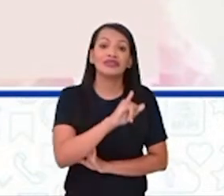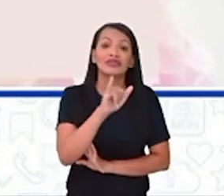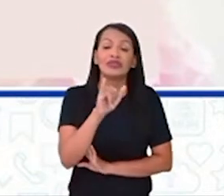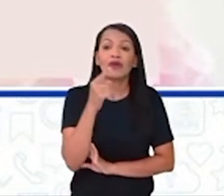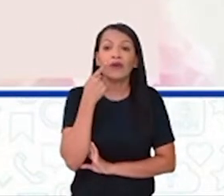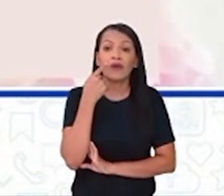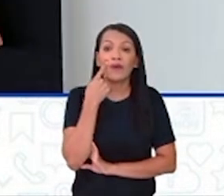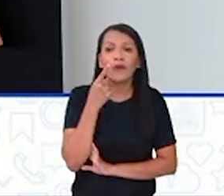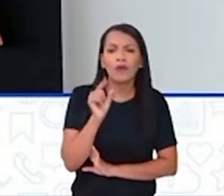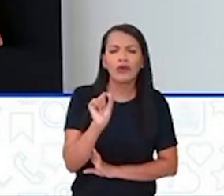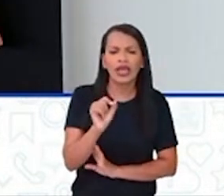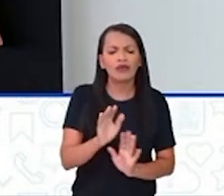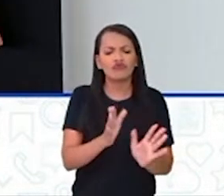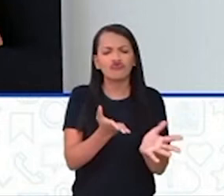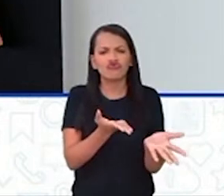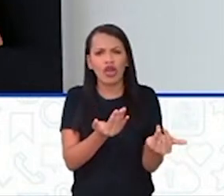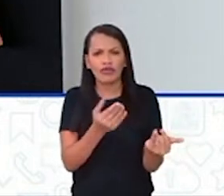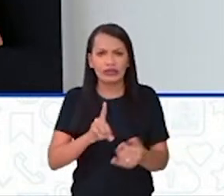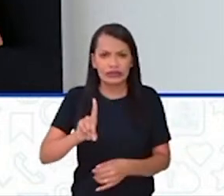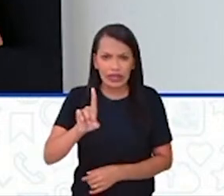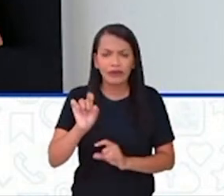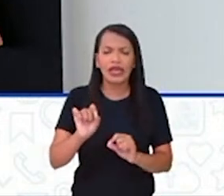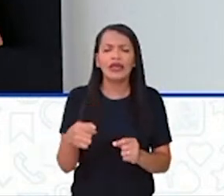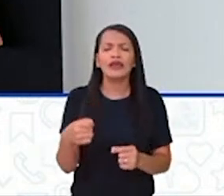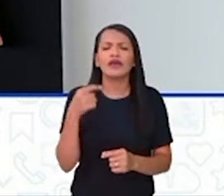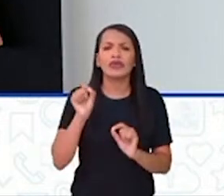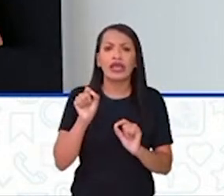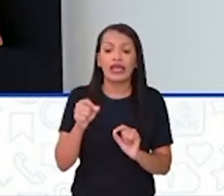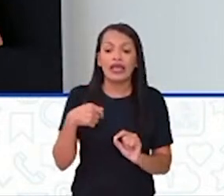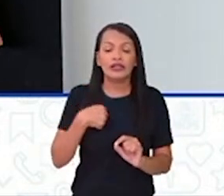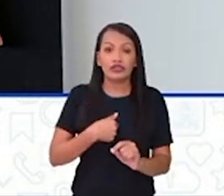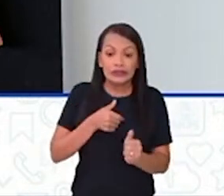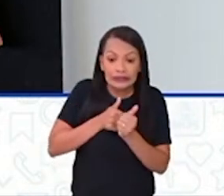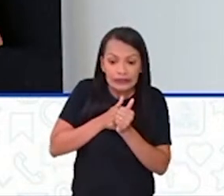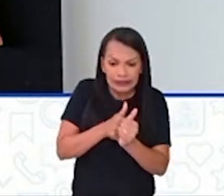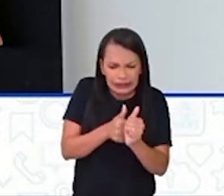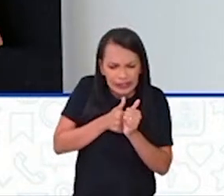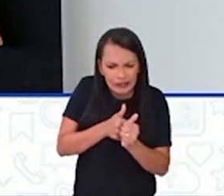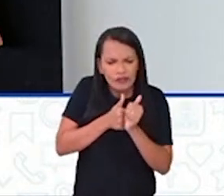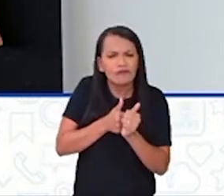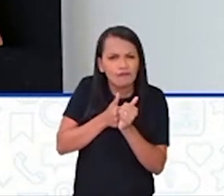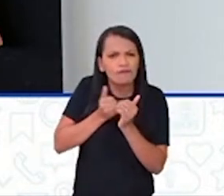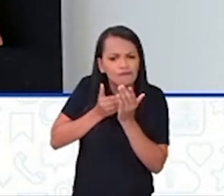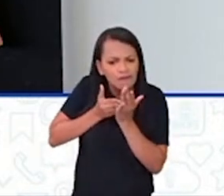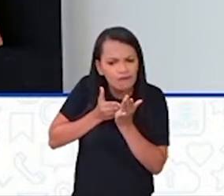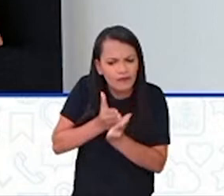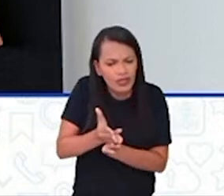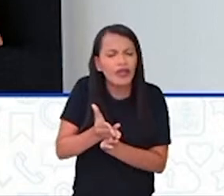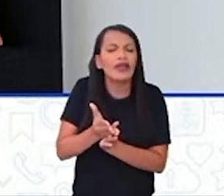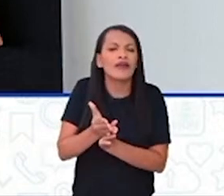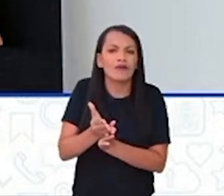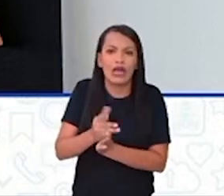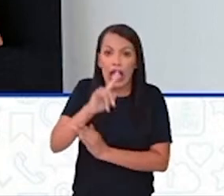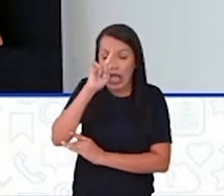só, a gente consegue perceber o quê? Que a depender do contexto, a palavra pé ajuda a